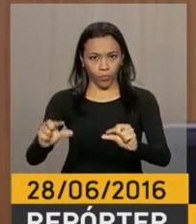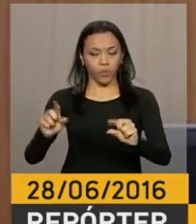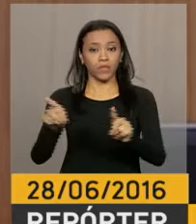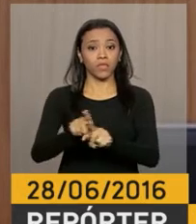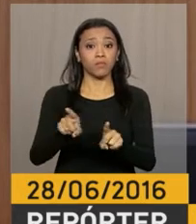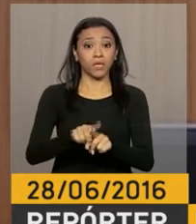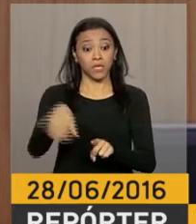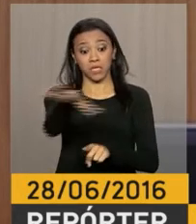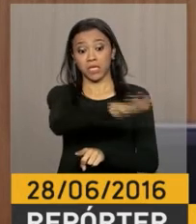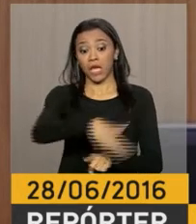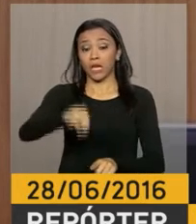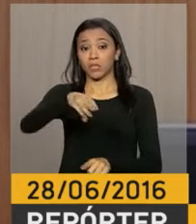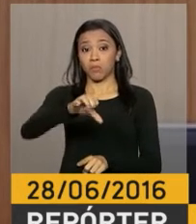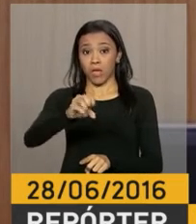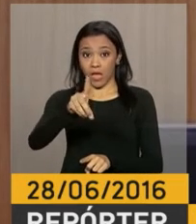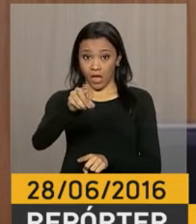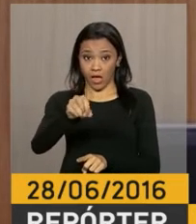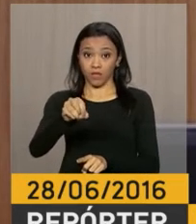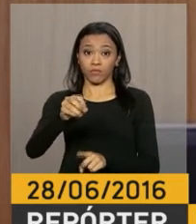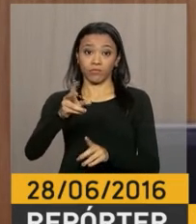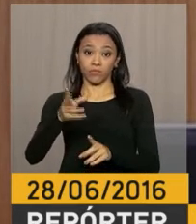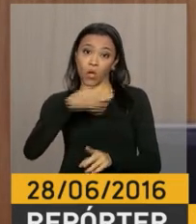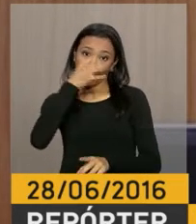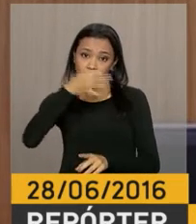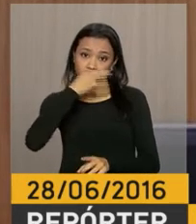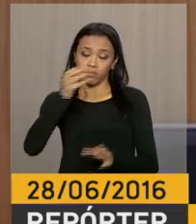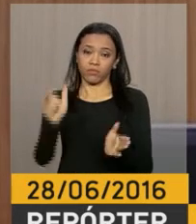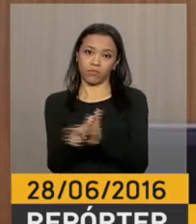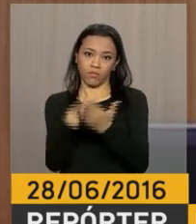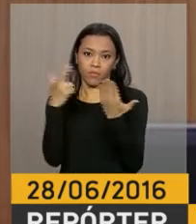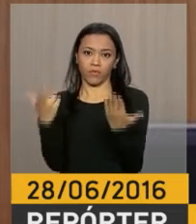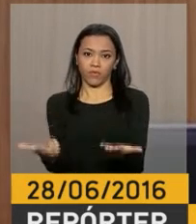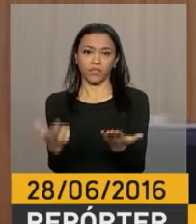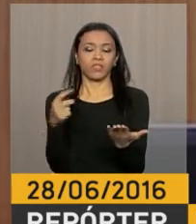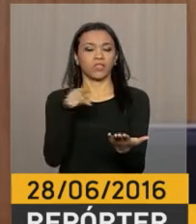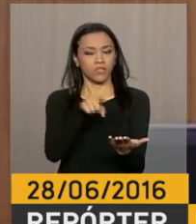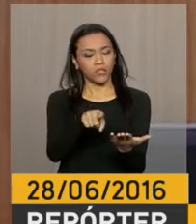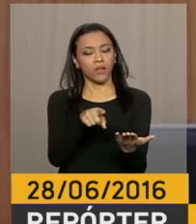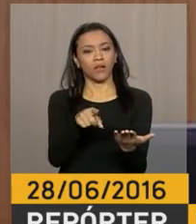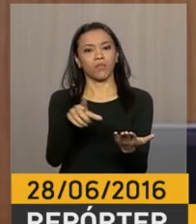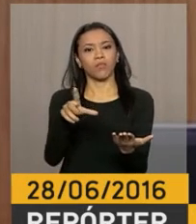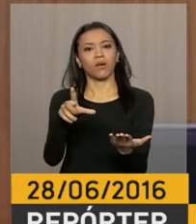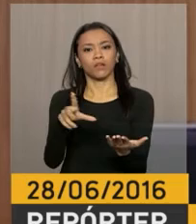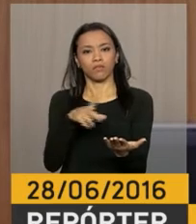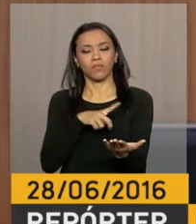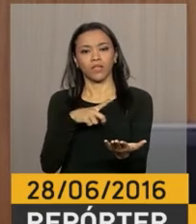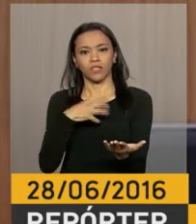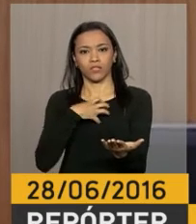de mercado coletadas pelo Fox, com uma desinflação bastante pronunciada